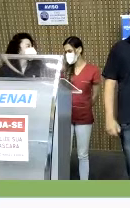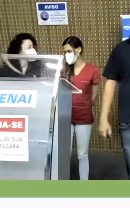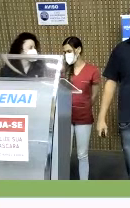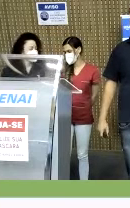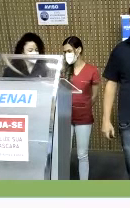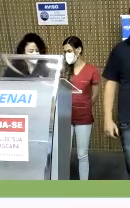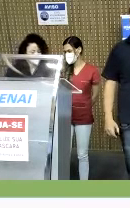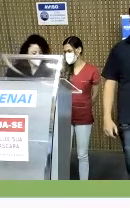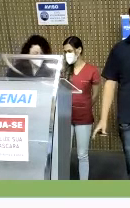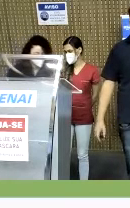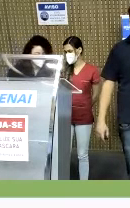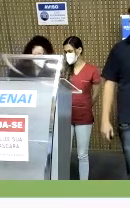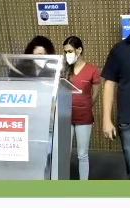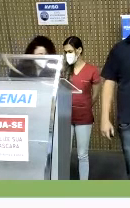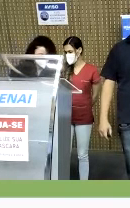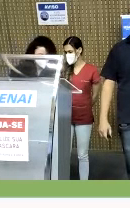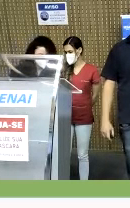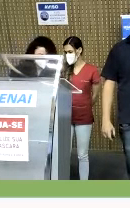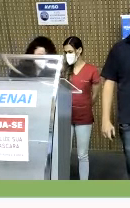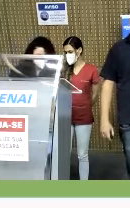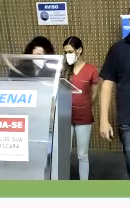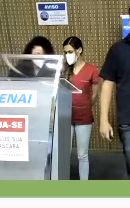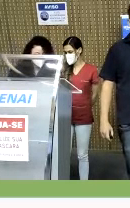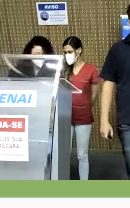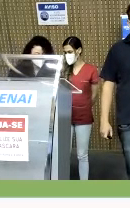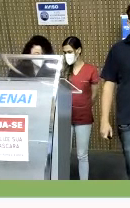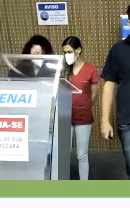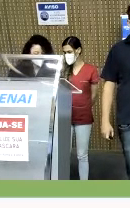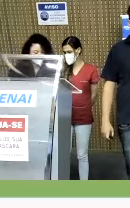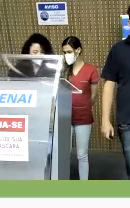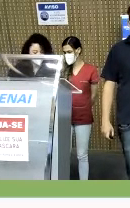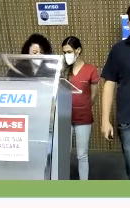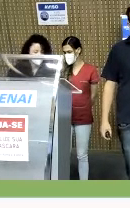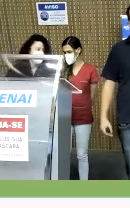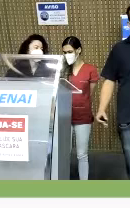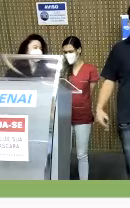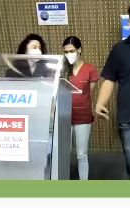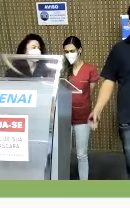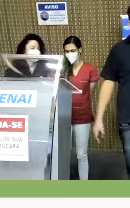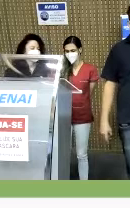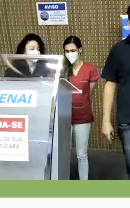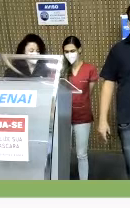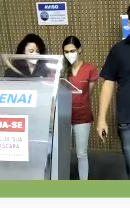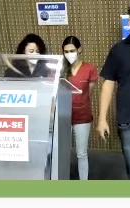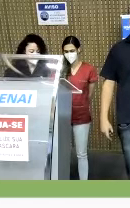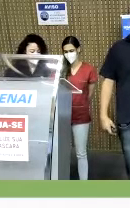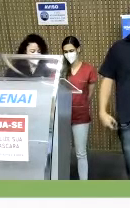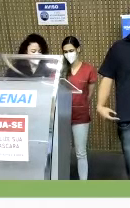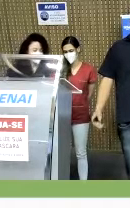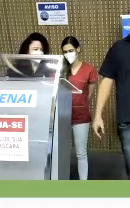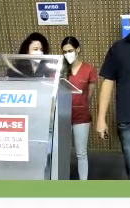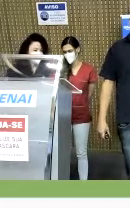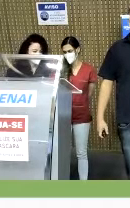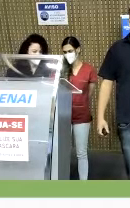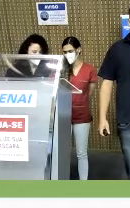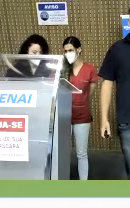do Q2 agora de 2021, já temos 13 mil cadastrados, ou seja, já ultrapassamos a meta e